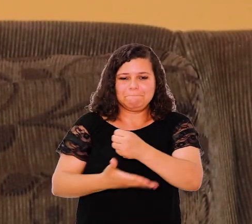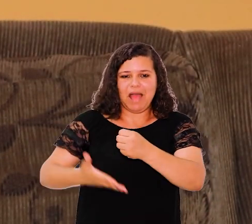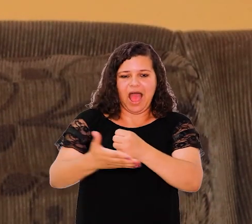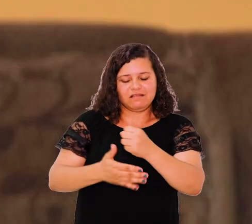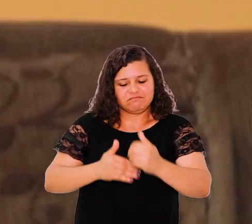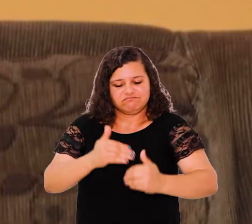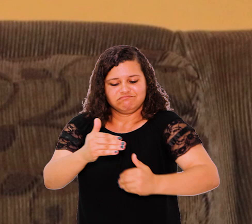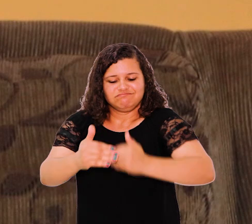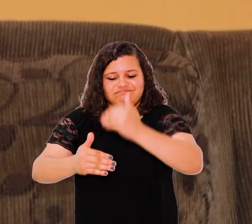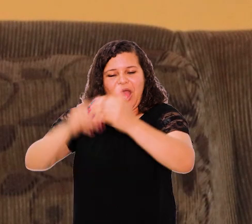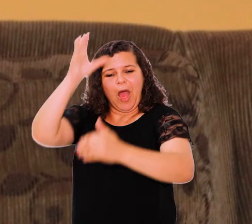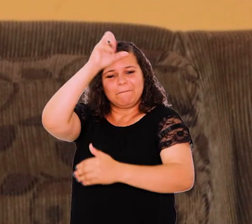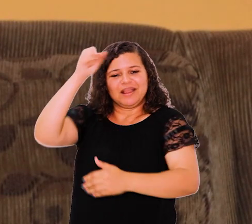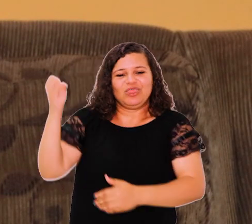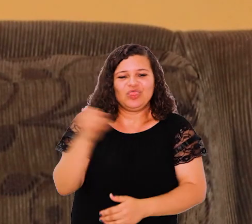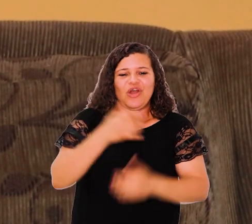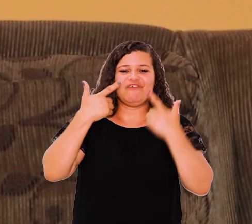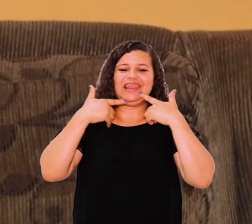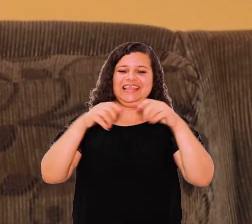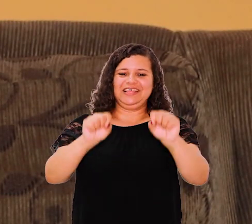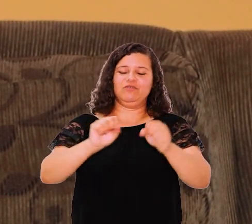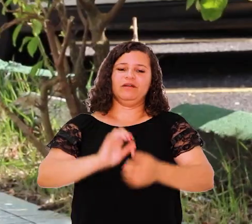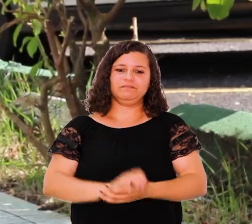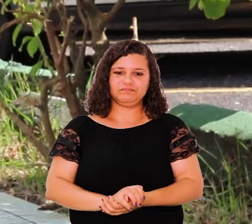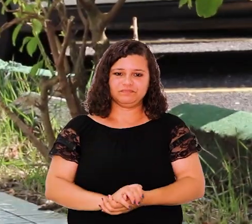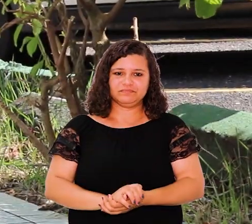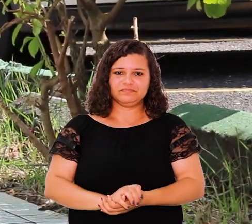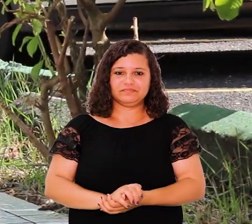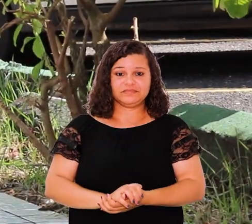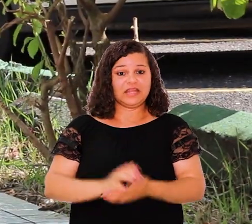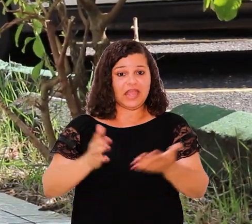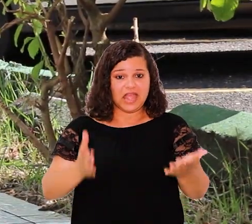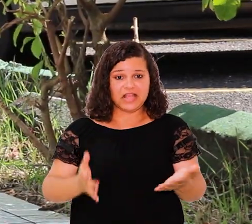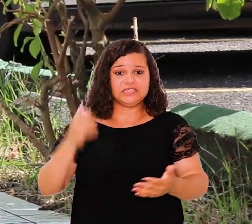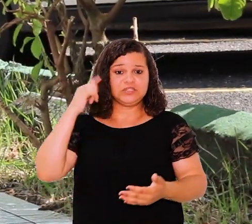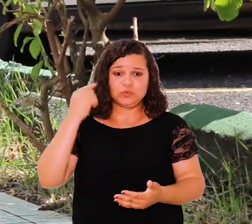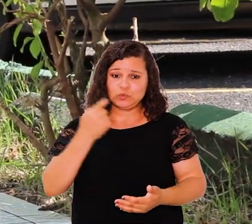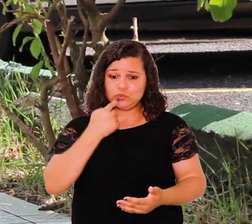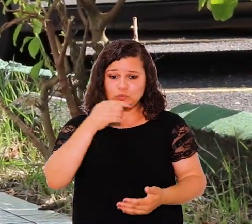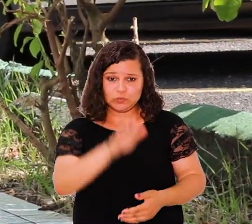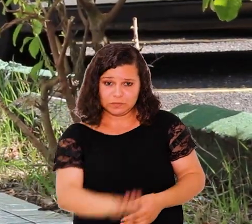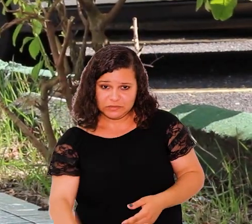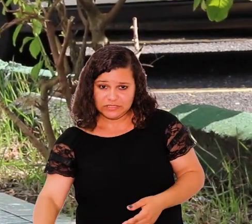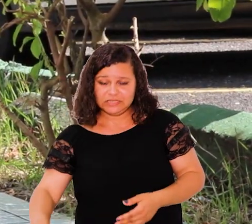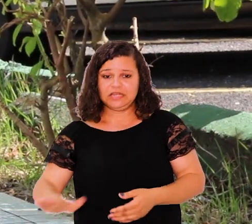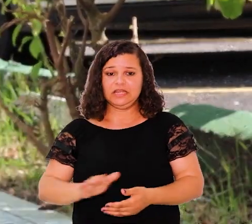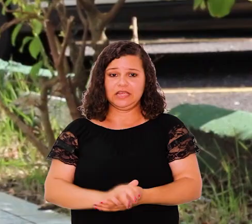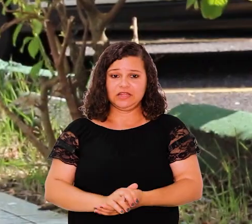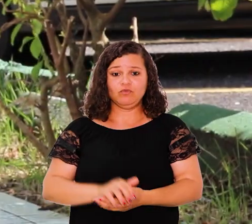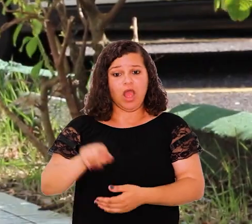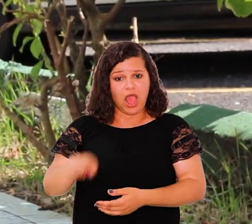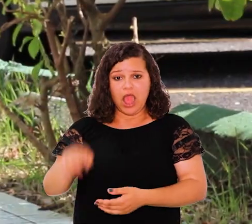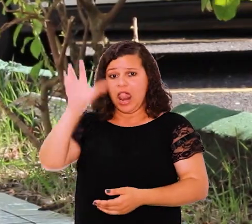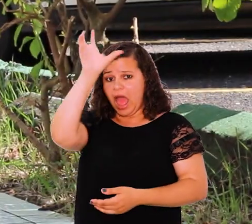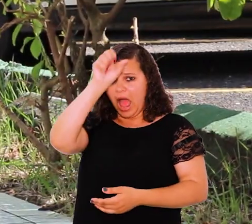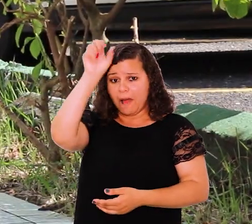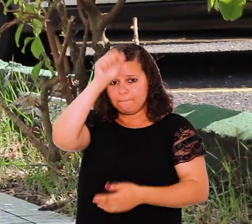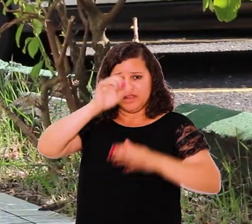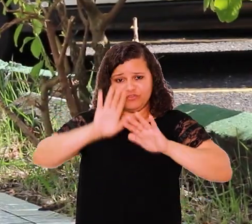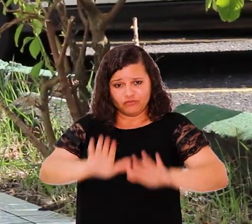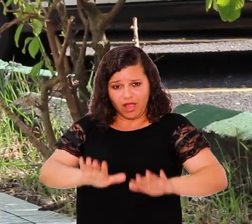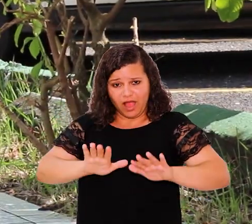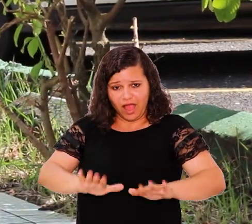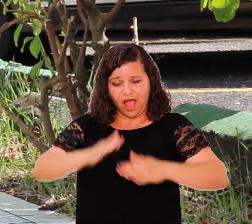uma base para poder aprender uma nova língua. É ativo tudo, desde pequeno. Ele aprende